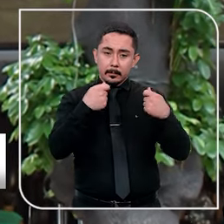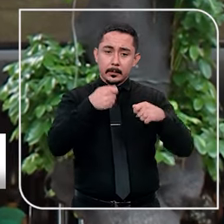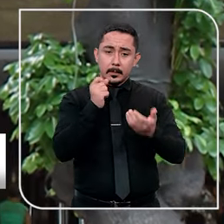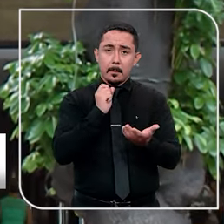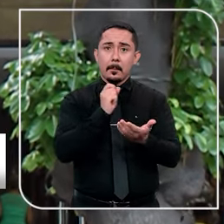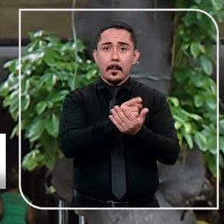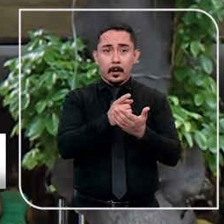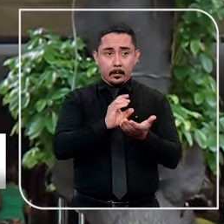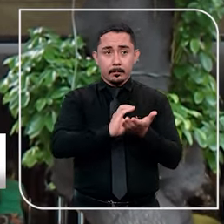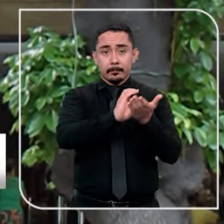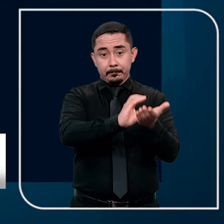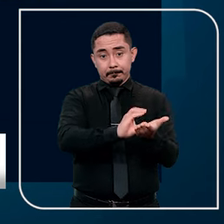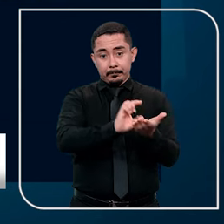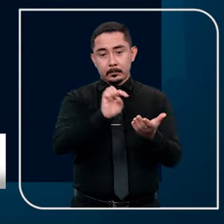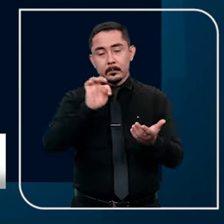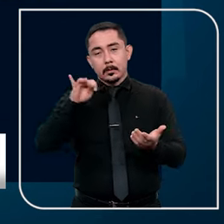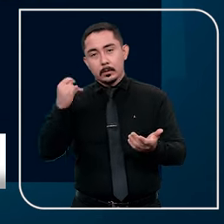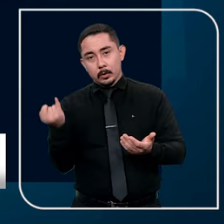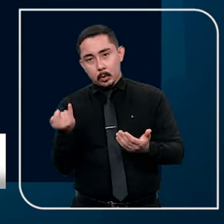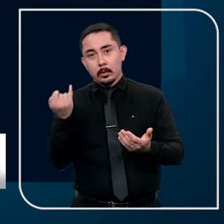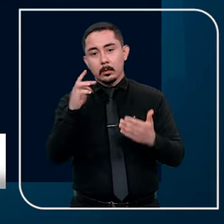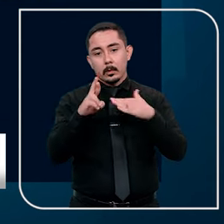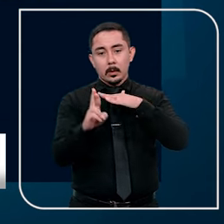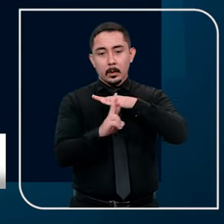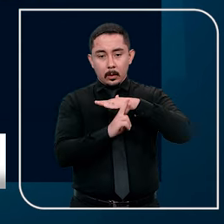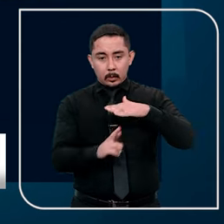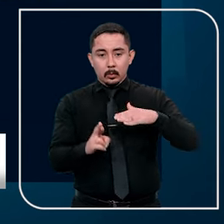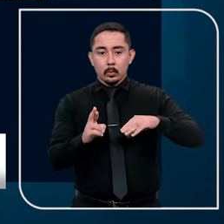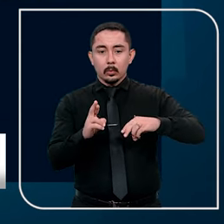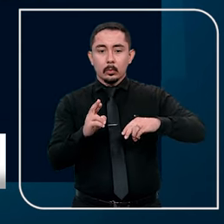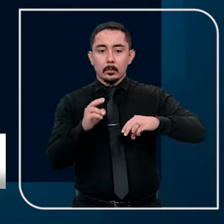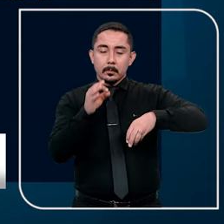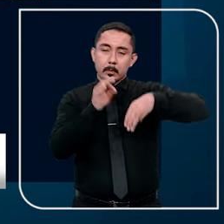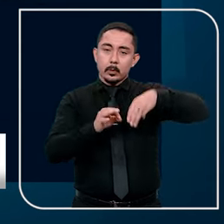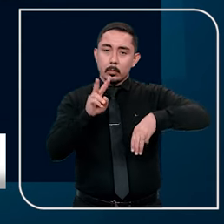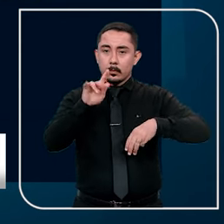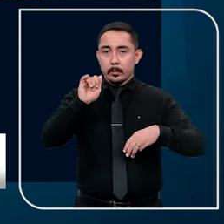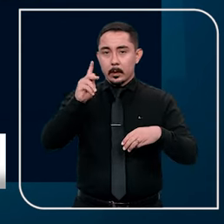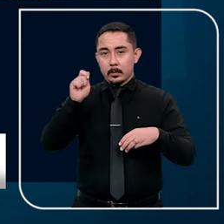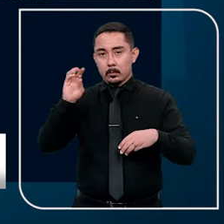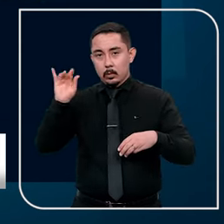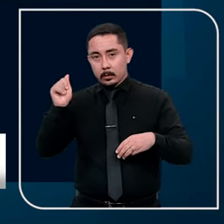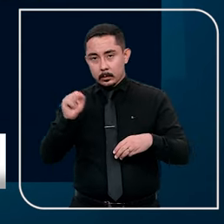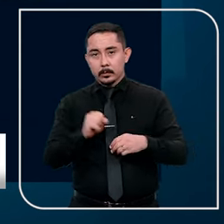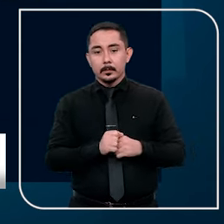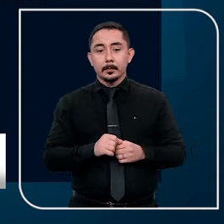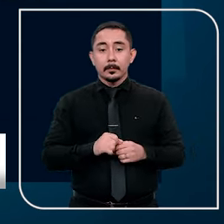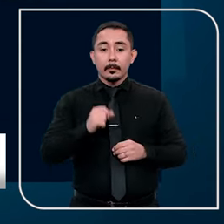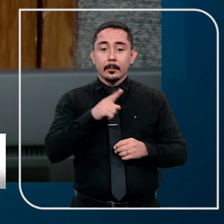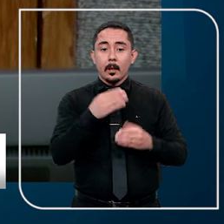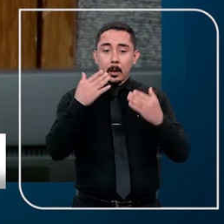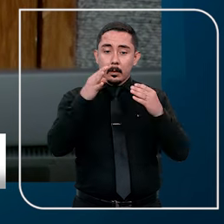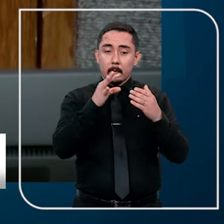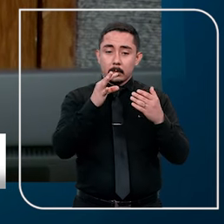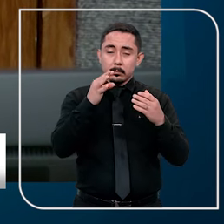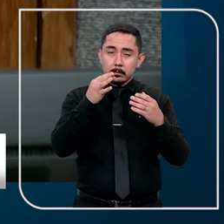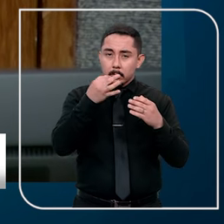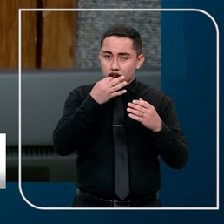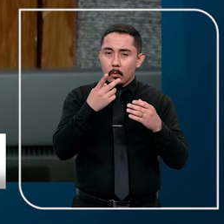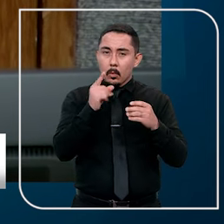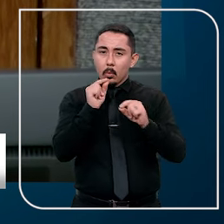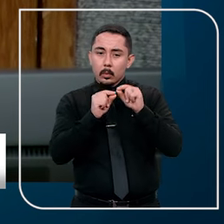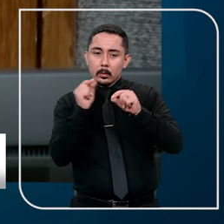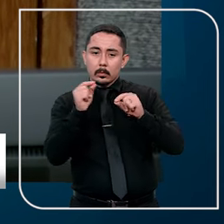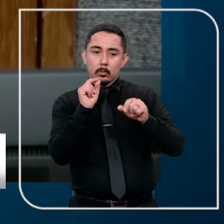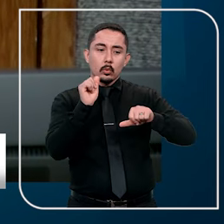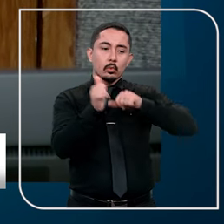pagamento de indenização no STJ o relator do recurso do shopping Ministro Vilas Boas Cueva observou que a alteração do